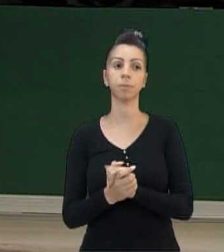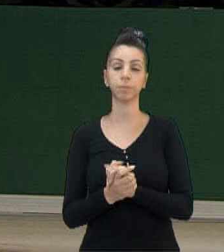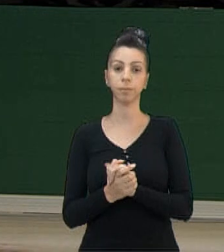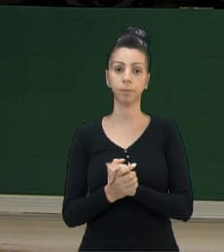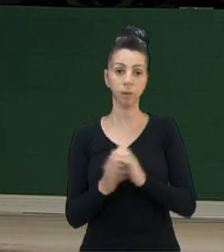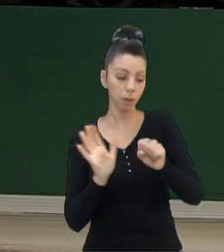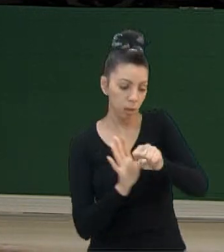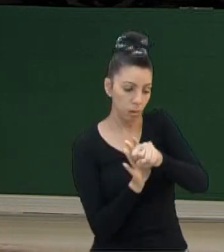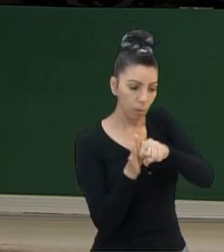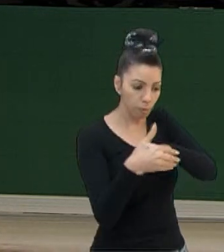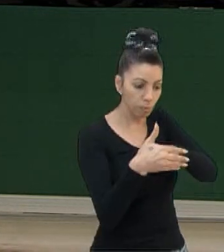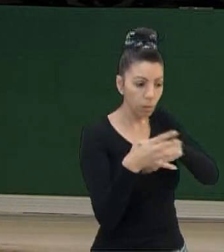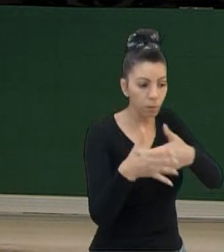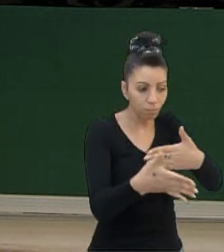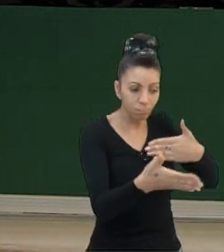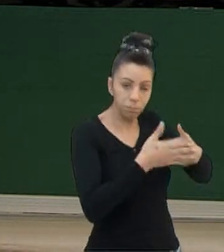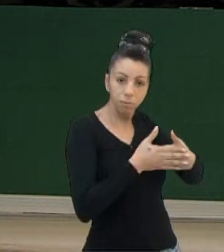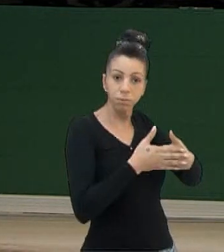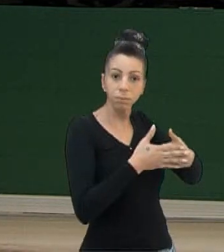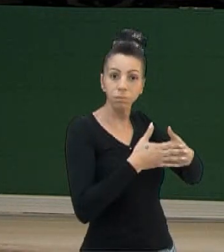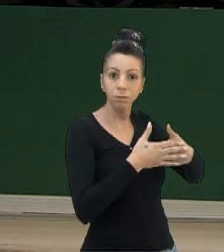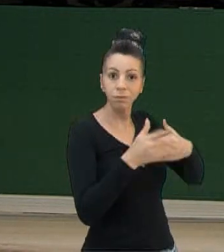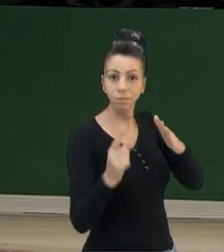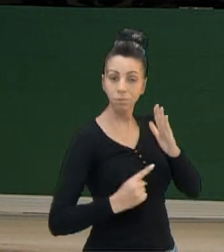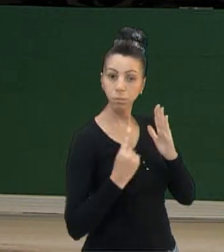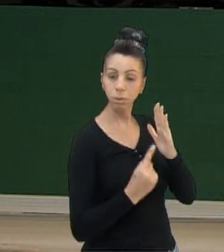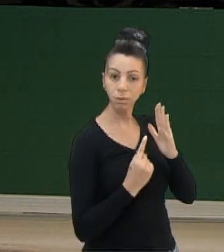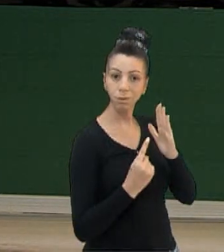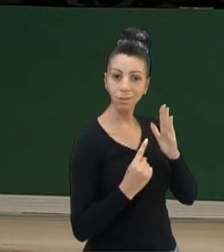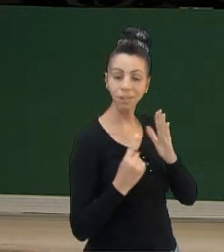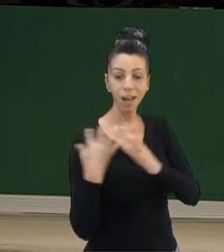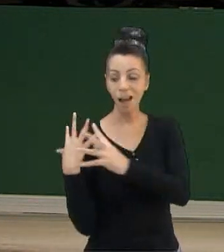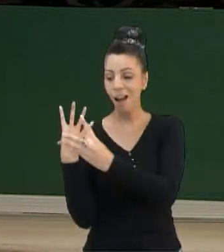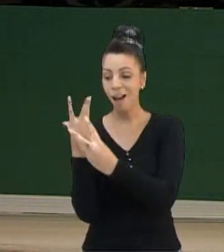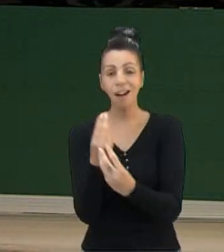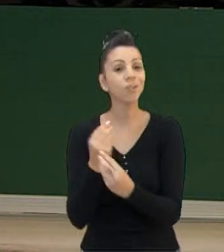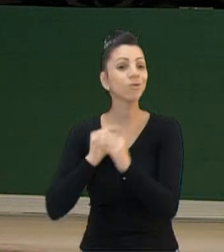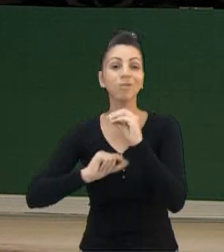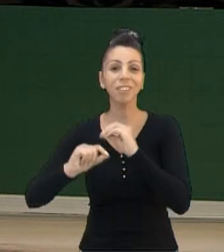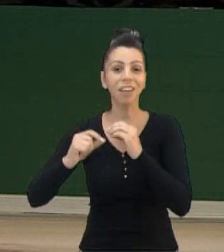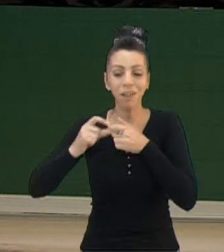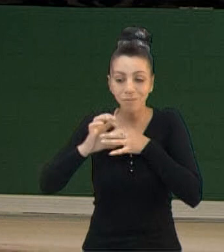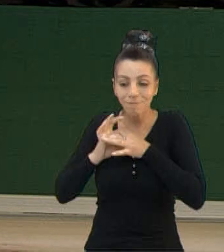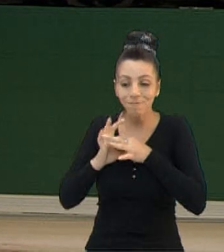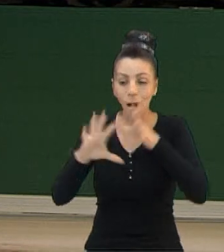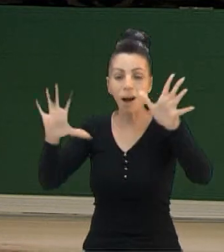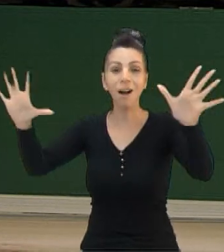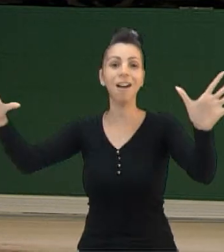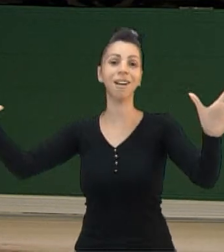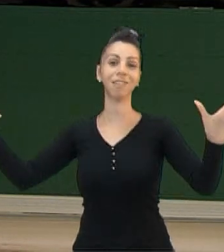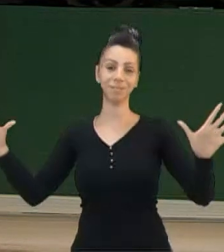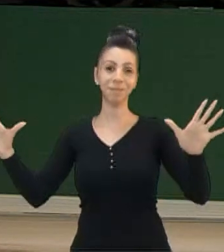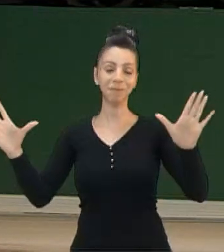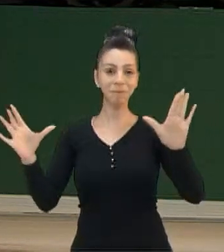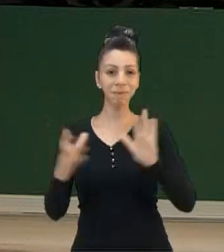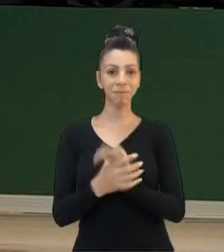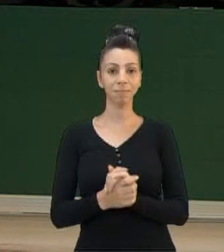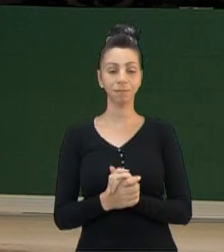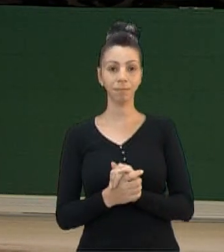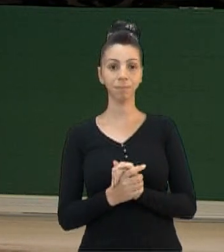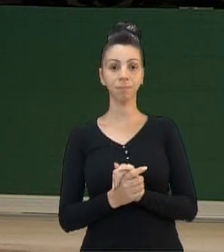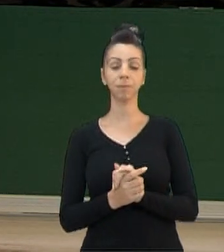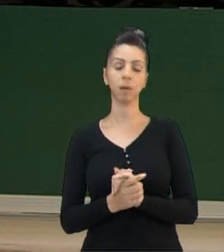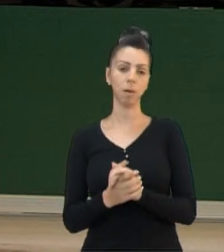vírus aprisiona, a arte nos liberta. O que a gente tem, então? Uma questão social sendo apresentada, que é uma questão